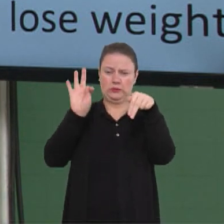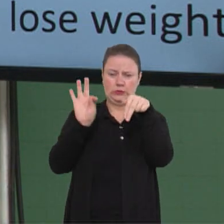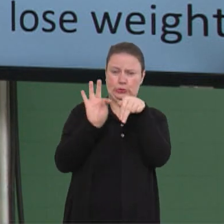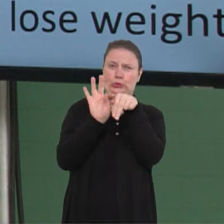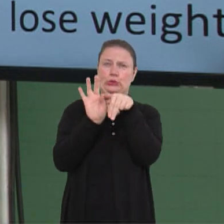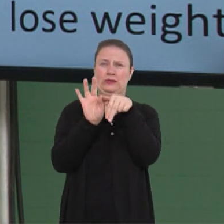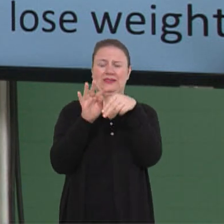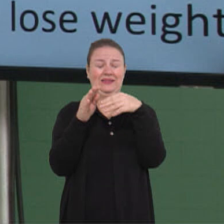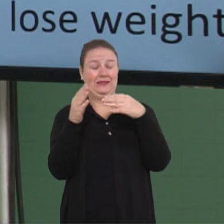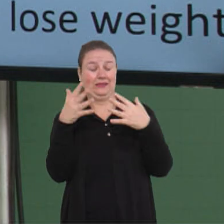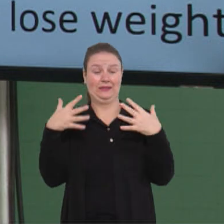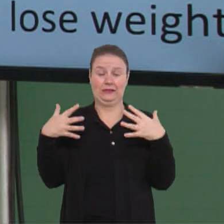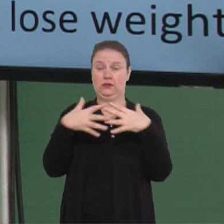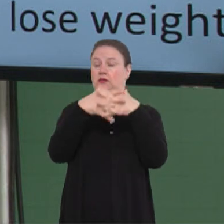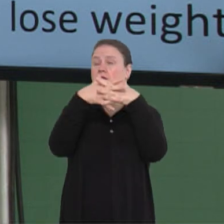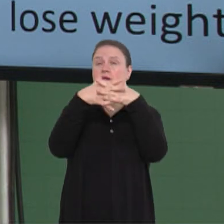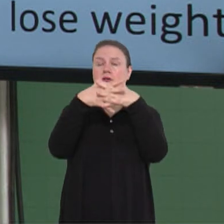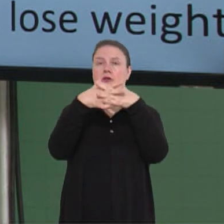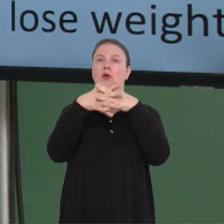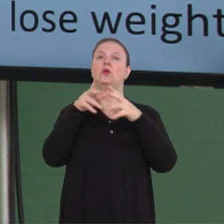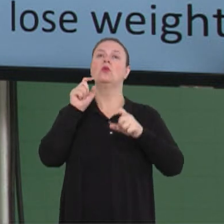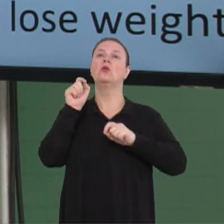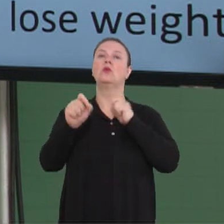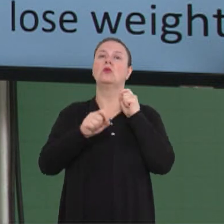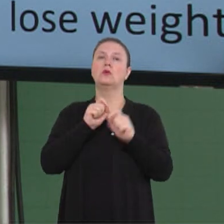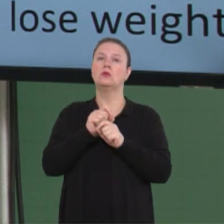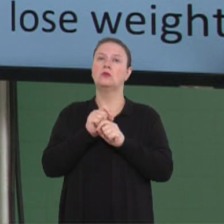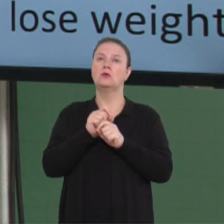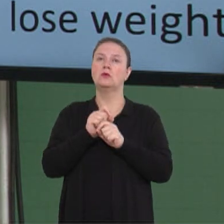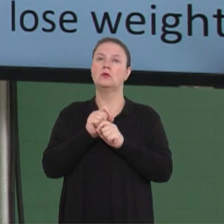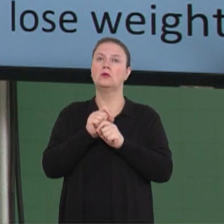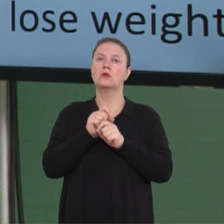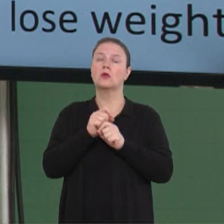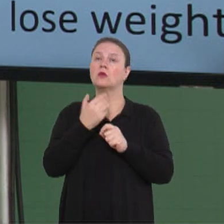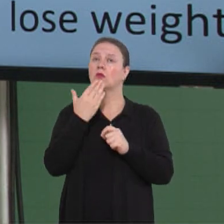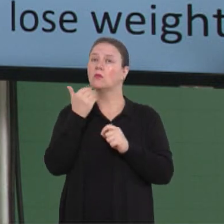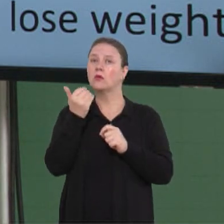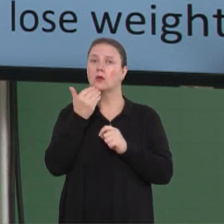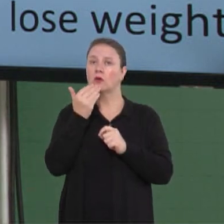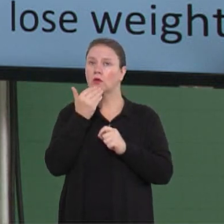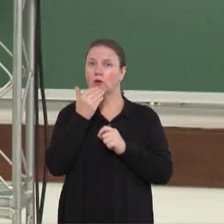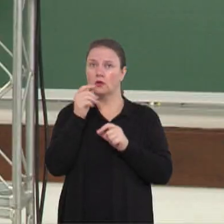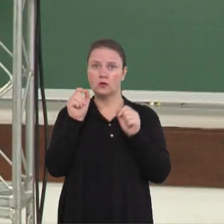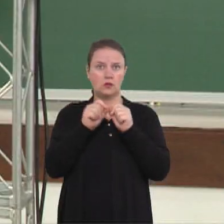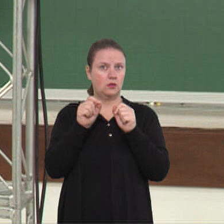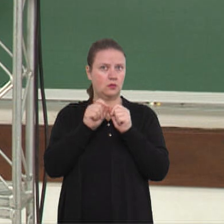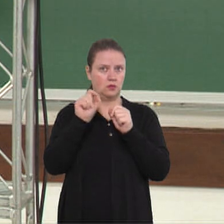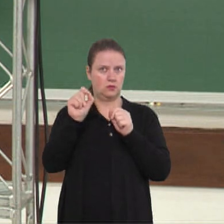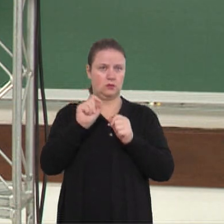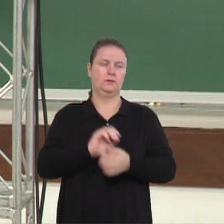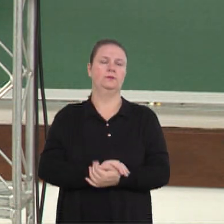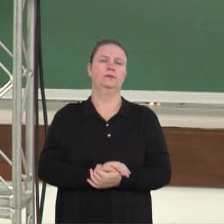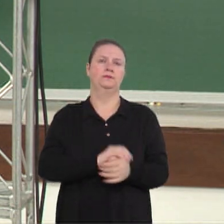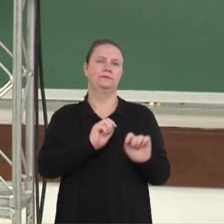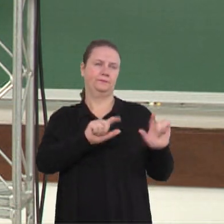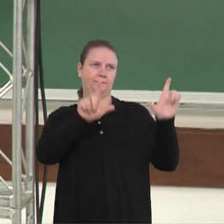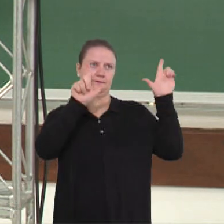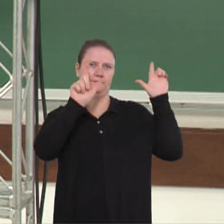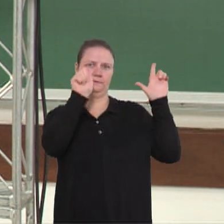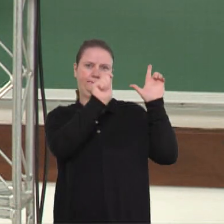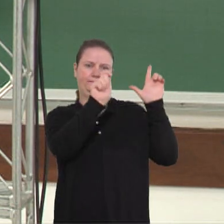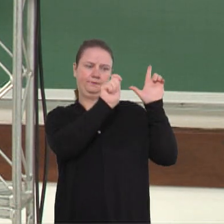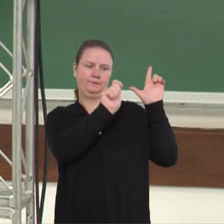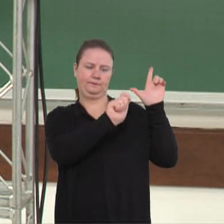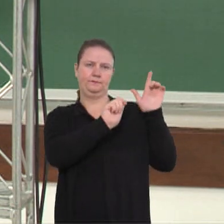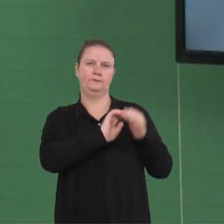n enfim pode rolar uma confusão a dica é não abrevie palavras aqui comigo a outra